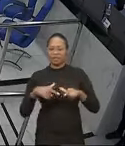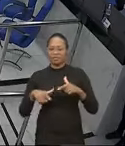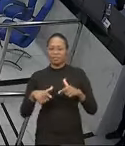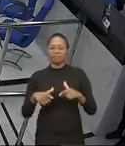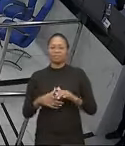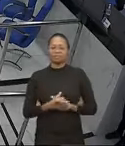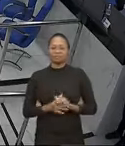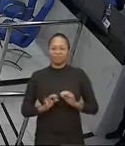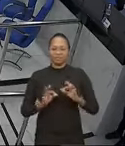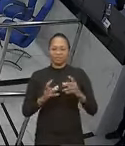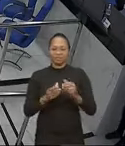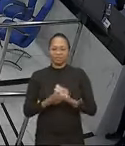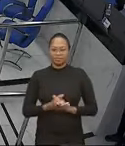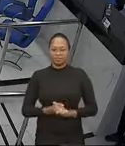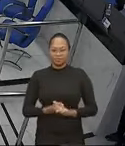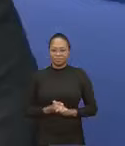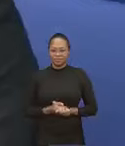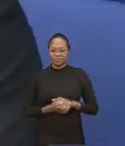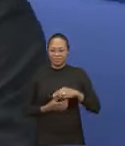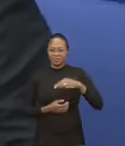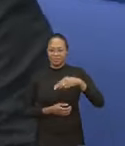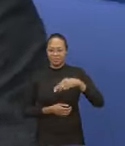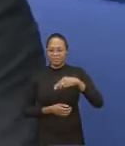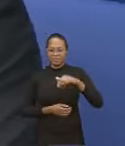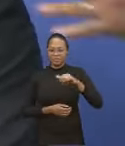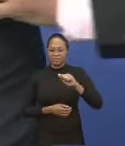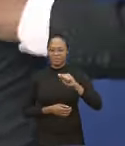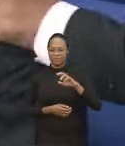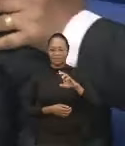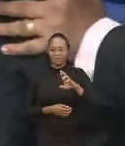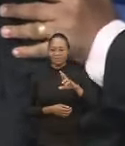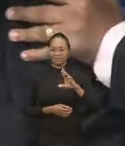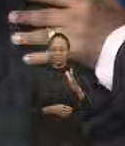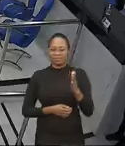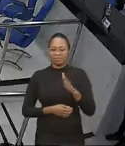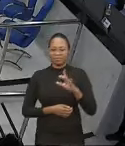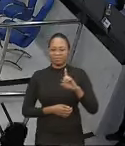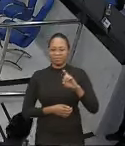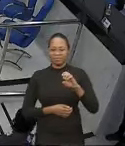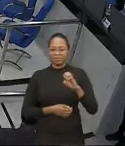vereador Dentinho. Mar, a palavra aí por si.